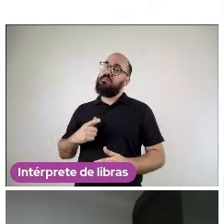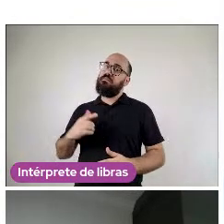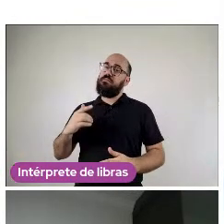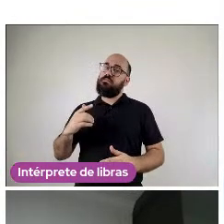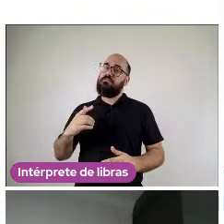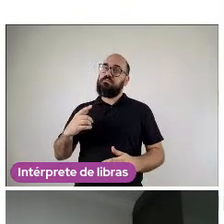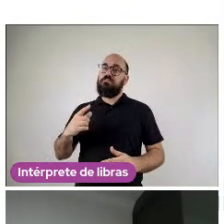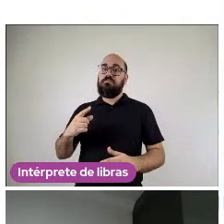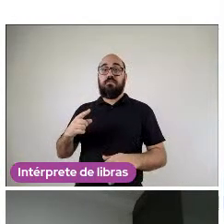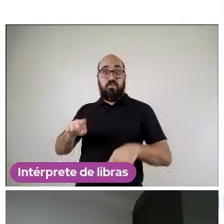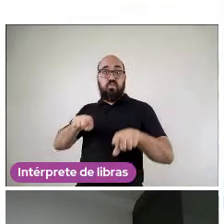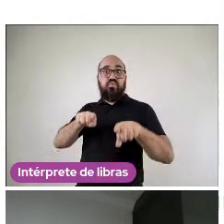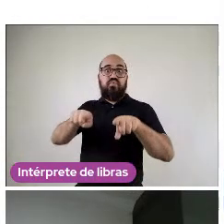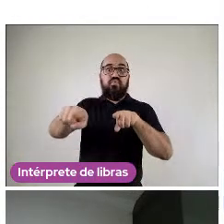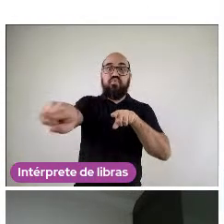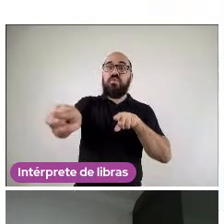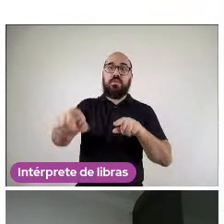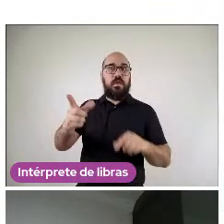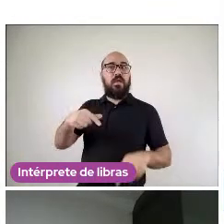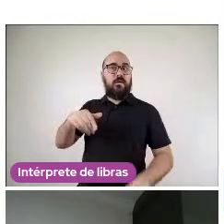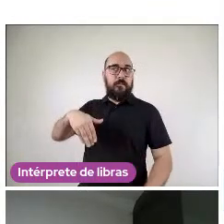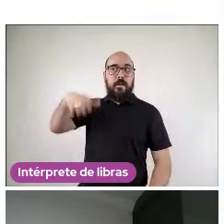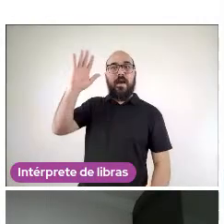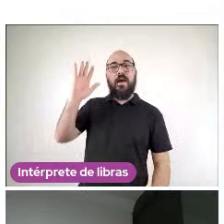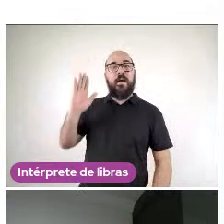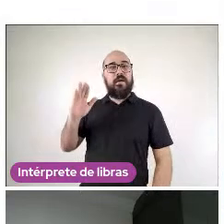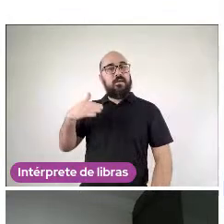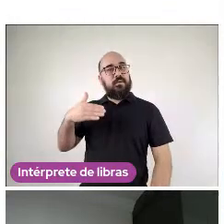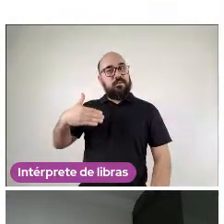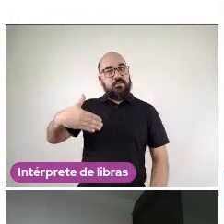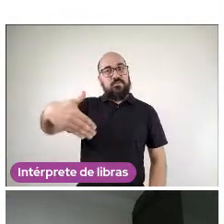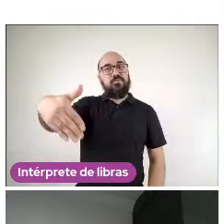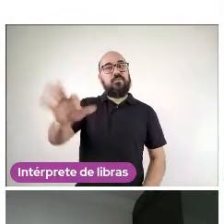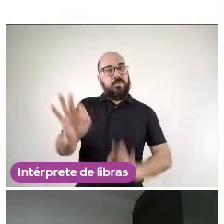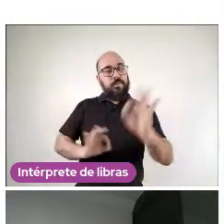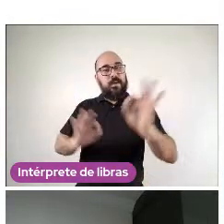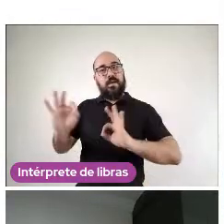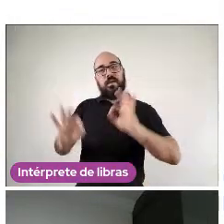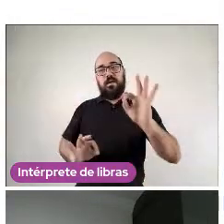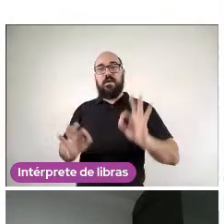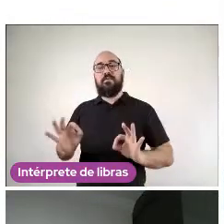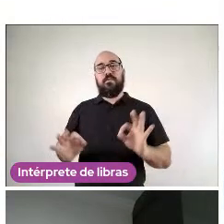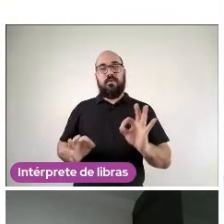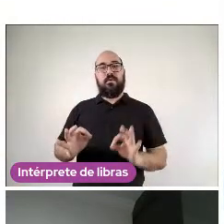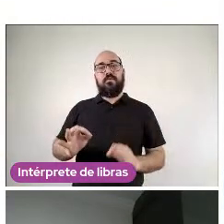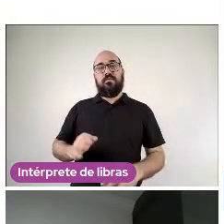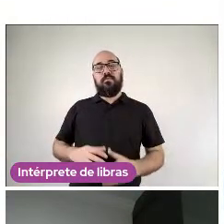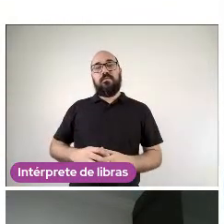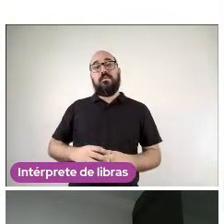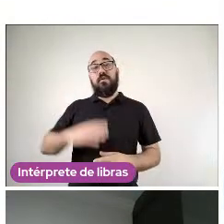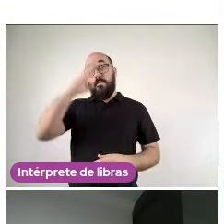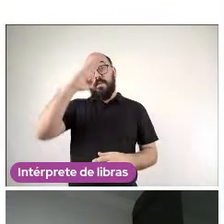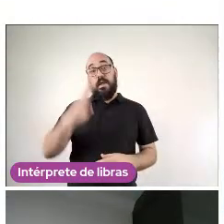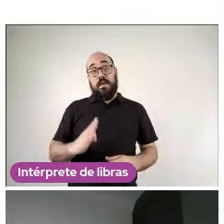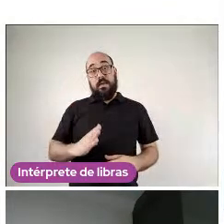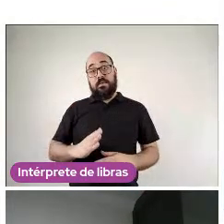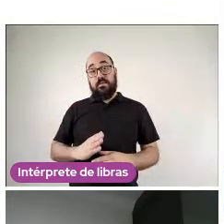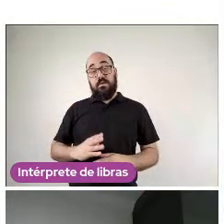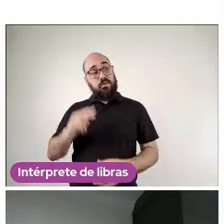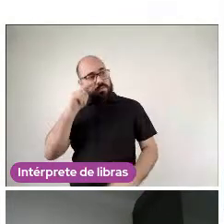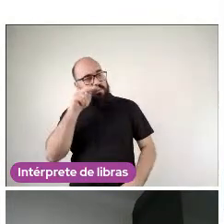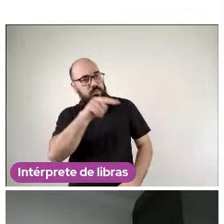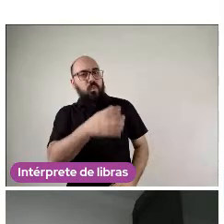muitos países com relação ao seu processo preparatório para a década. Então, o Brasil é considerado uma